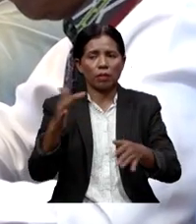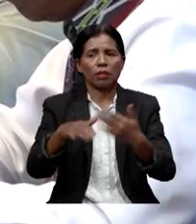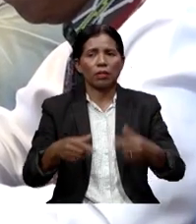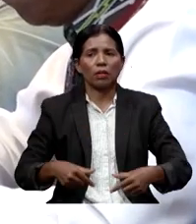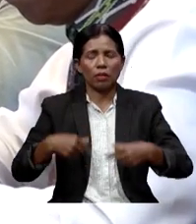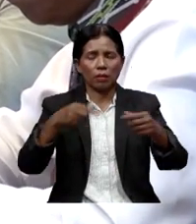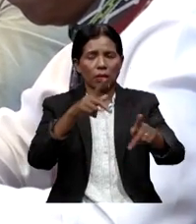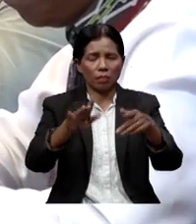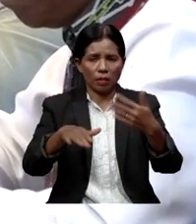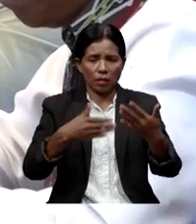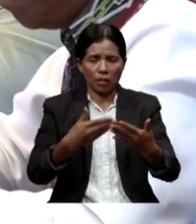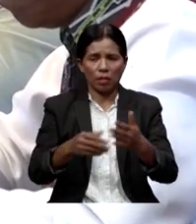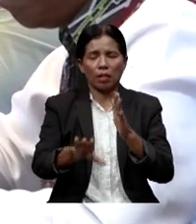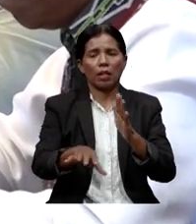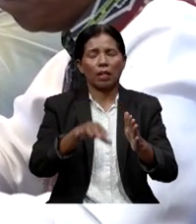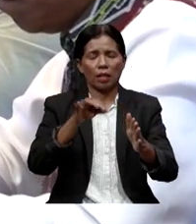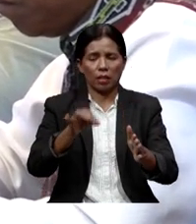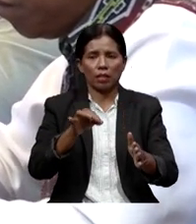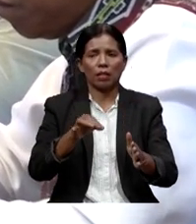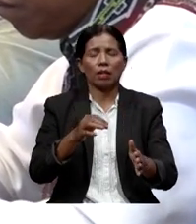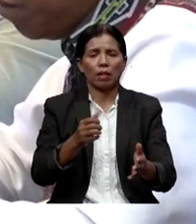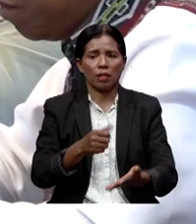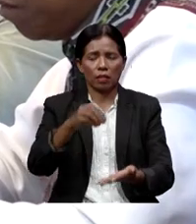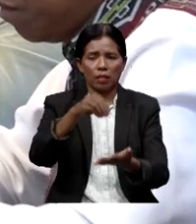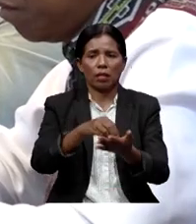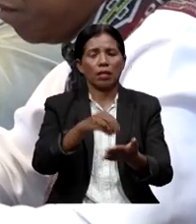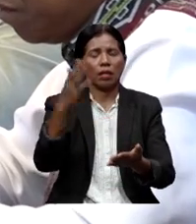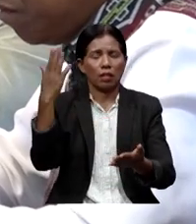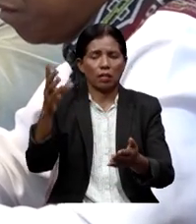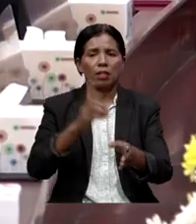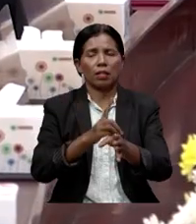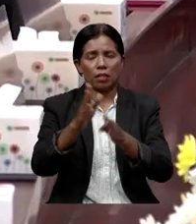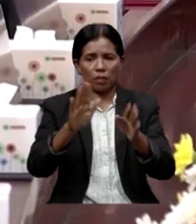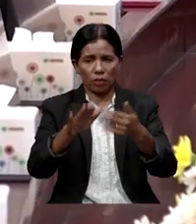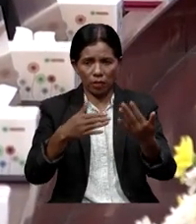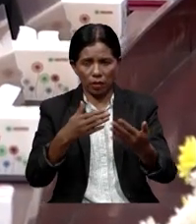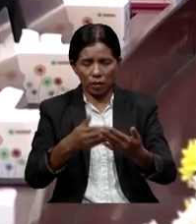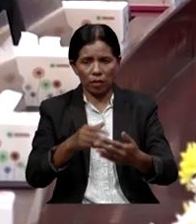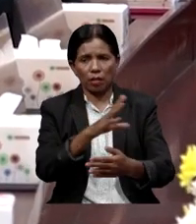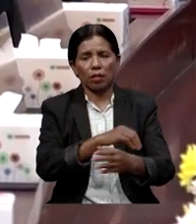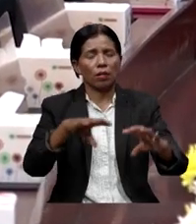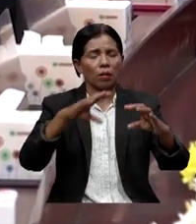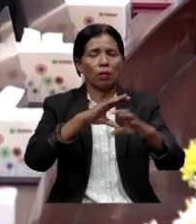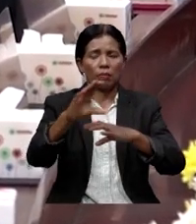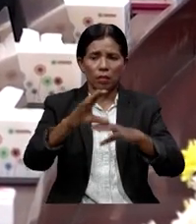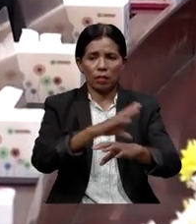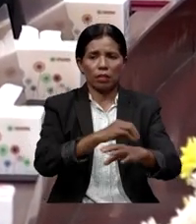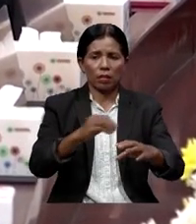entrega para beneficiário Tuir Kibit financeira Nebe a linha Ona e a regime Hira Tuir Mai Ne, comercial,